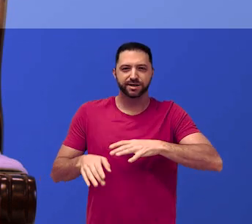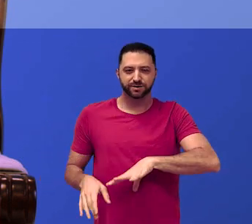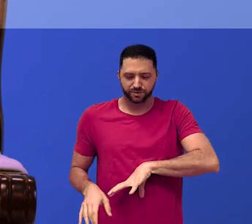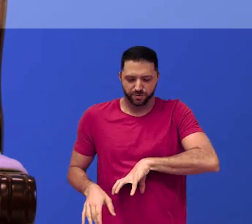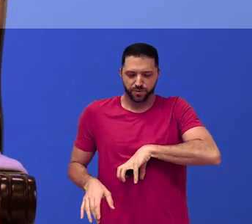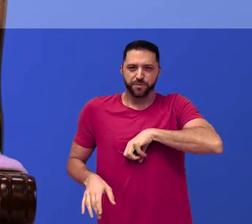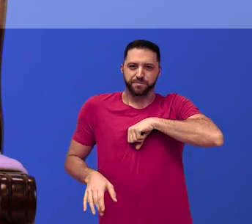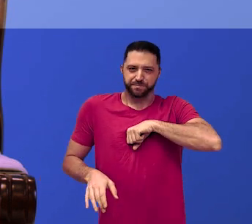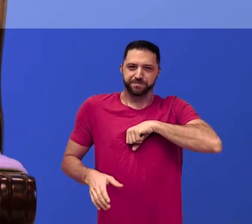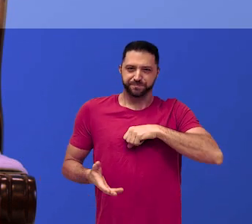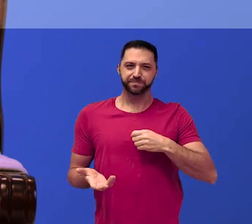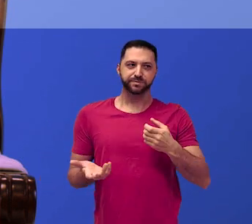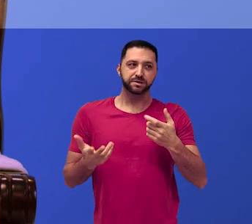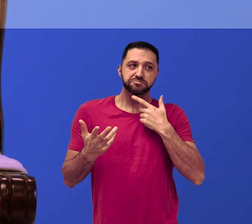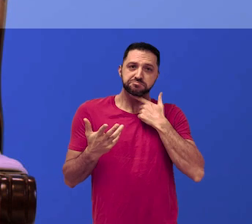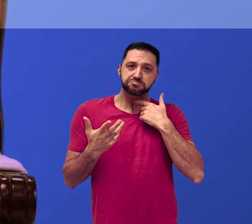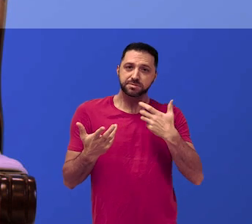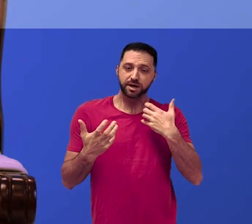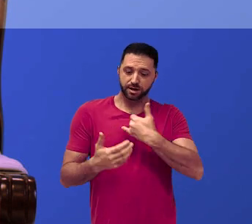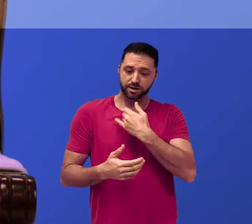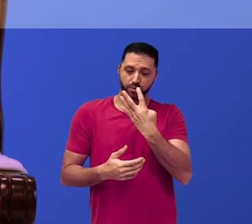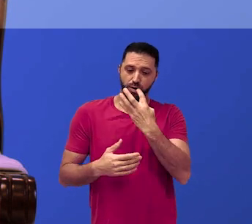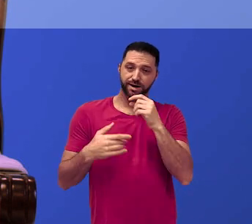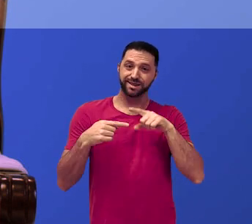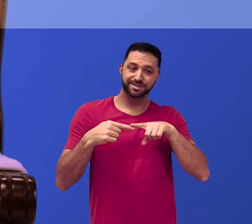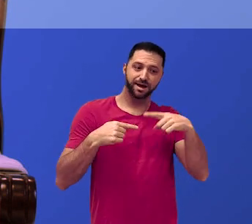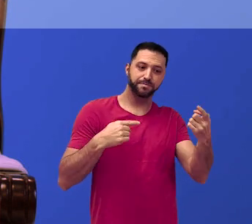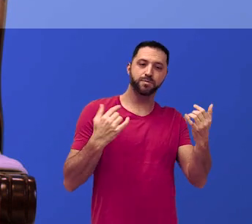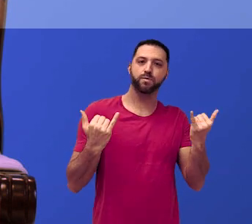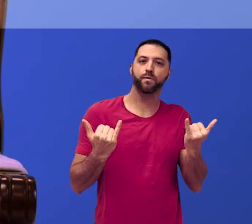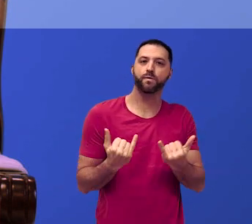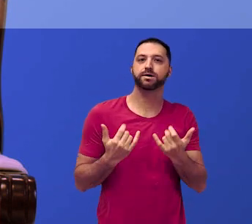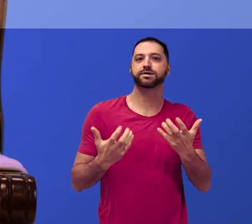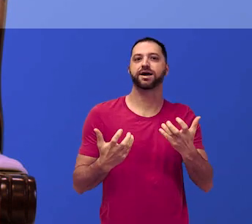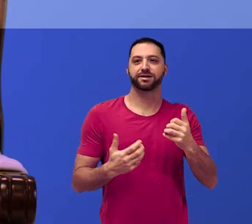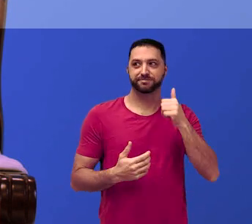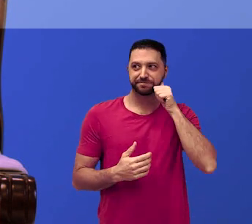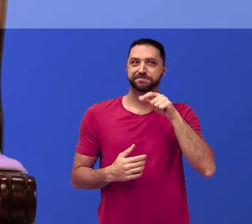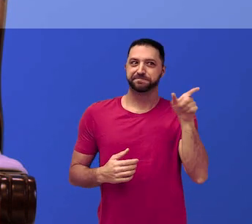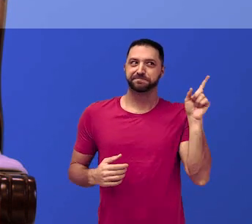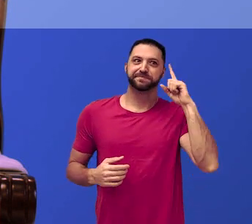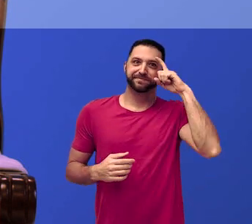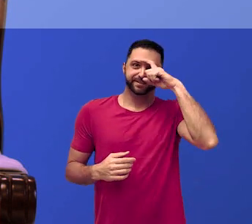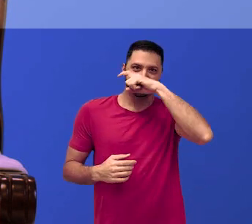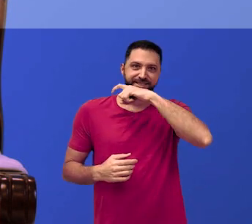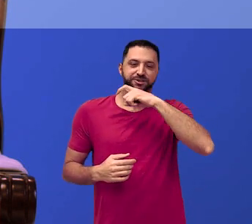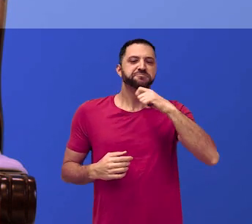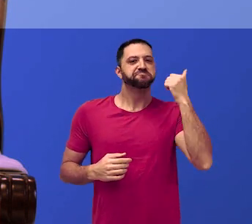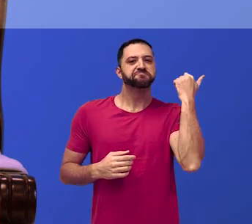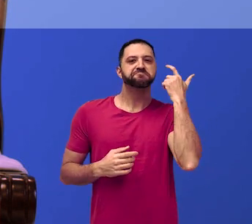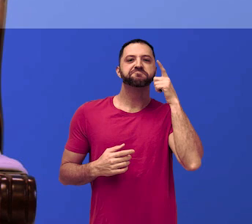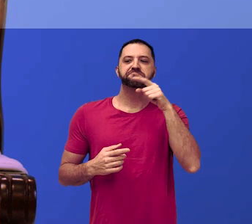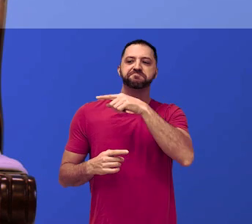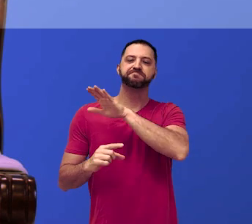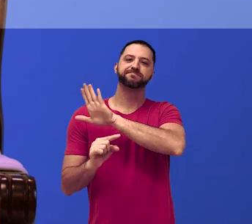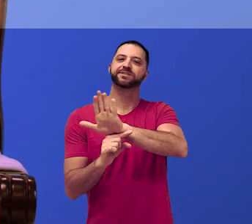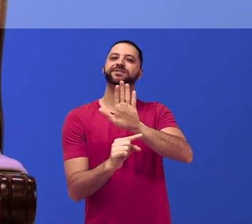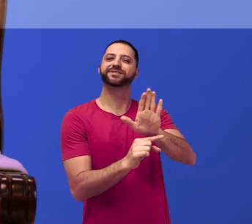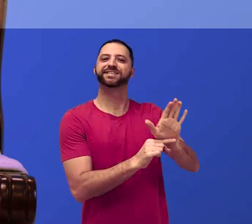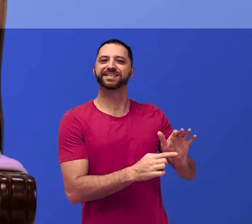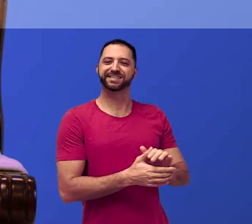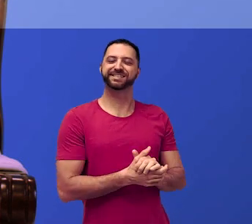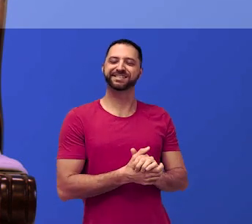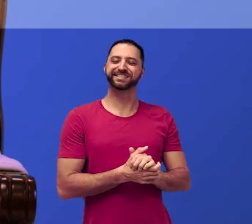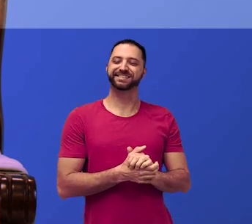menopausa e climatério e que desejam emagrecer após os 40, algo que é tão difícil para nós mulheres, não é mesmo? Pois é, é